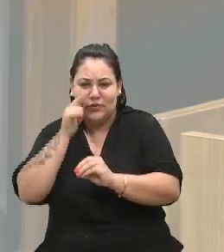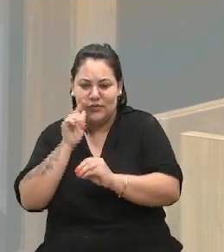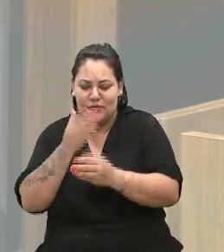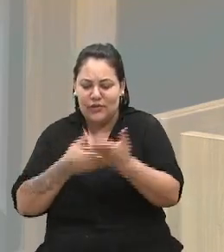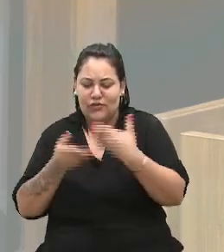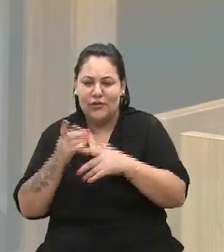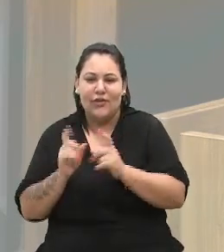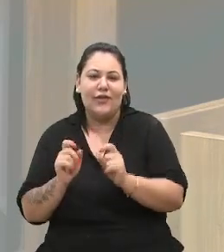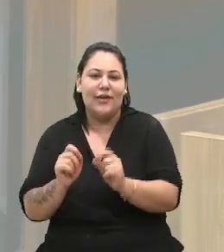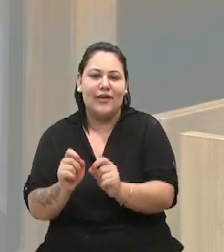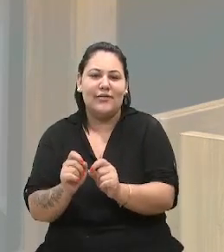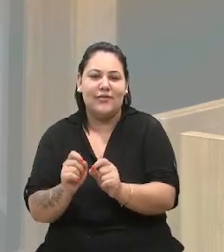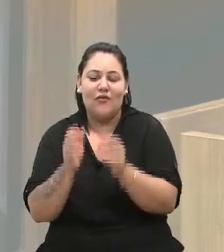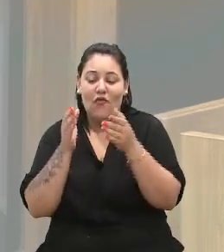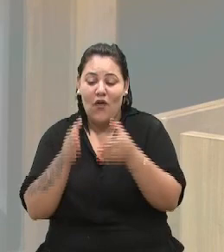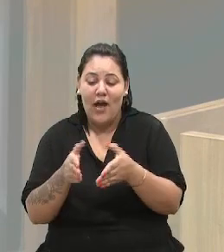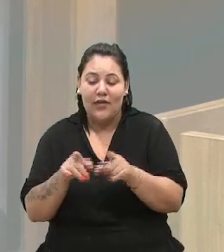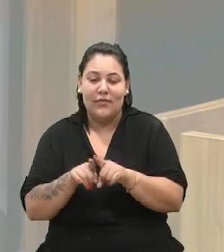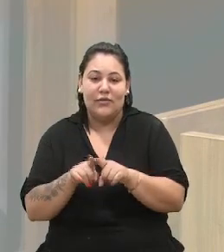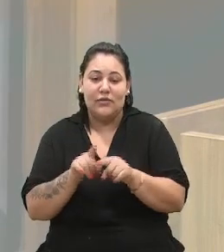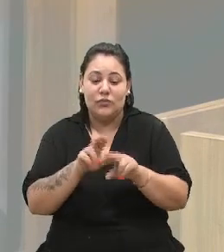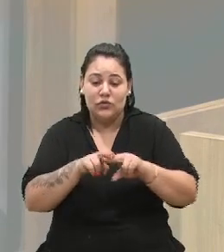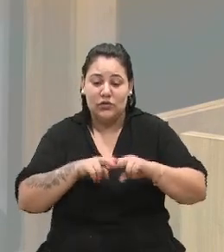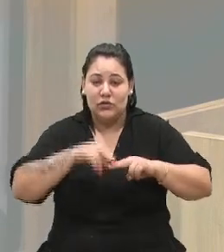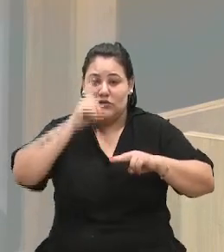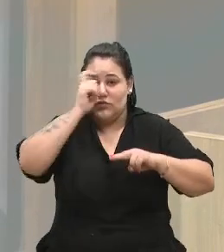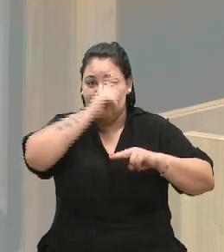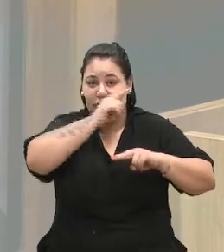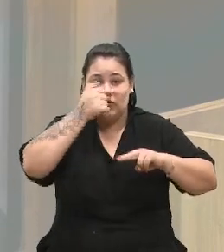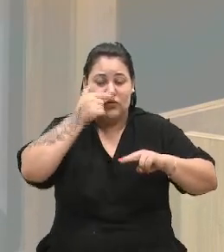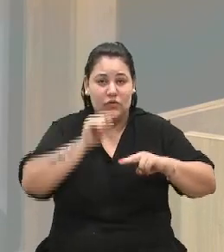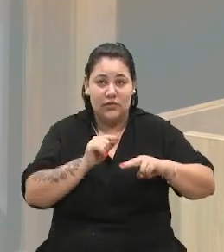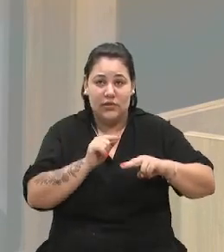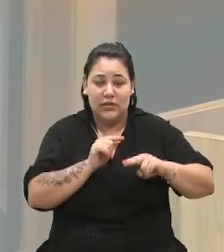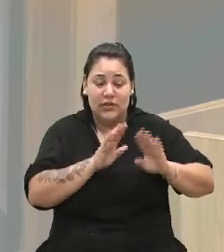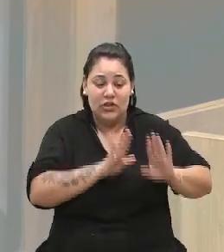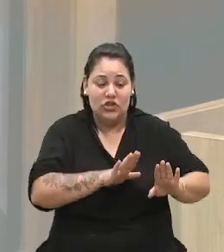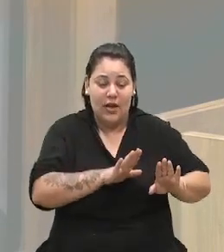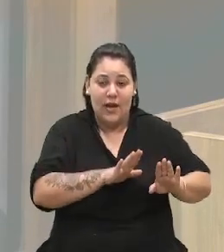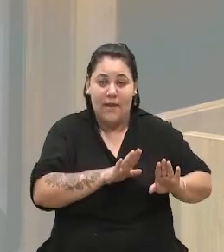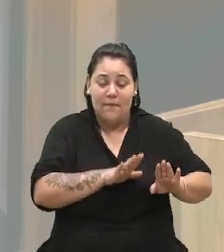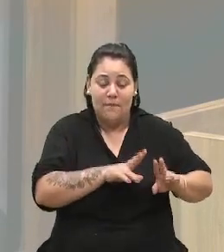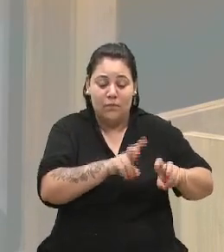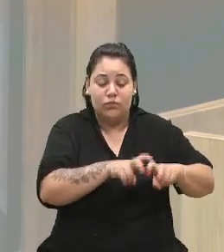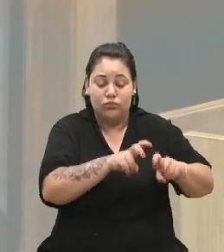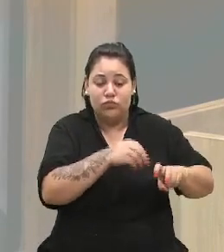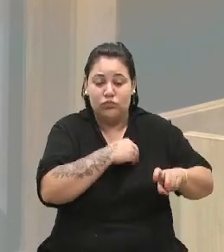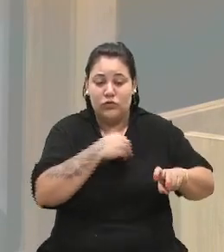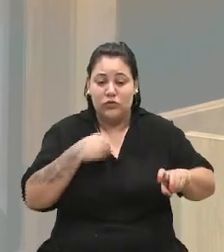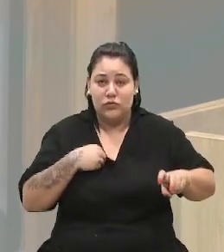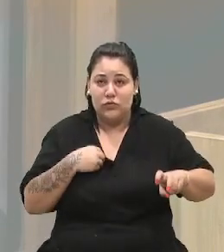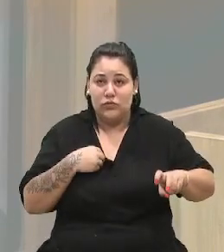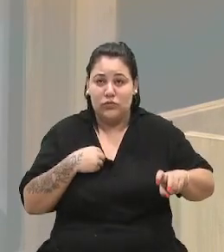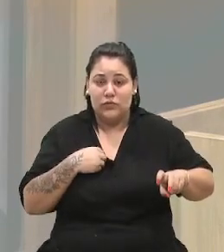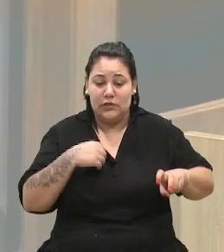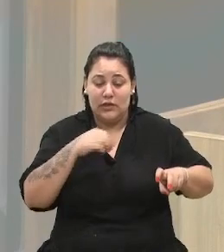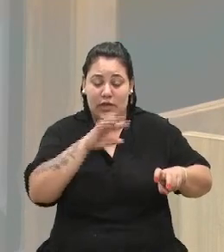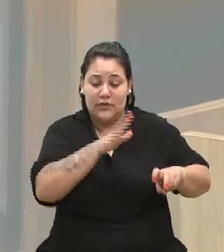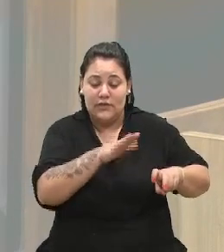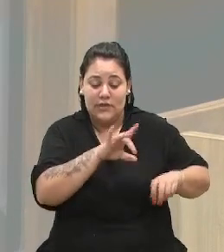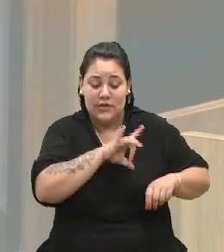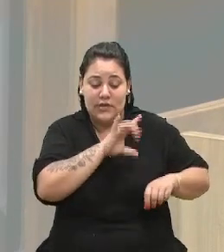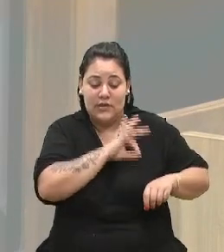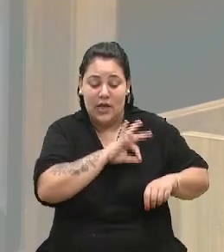isso, muitas vezes, essa dificuldade de a gente fixar médicos no interior. Muitas vezes eles recebem salários menores que